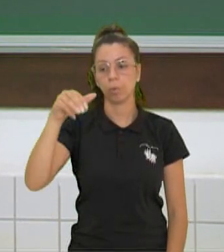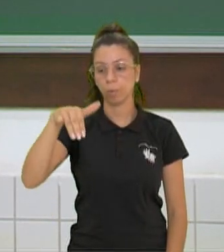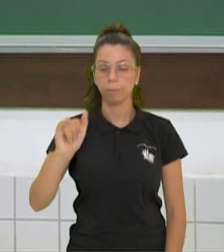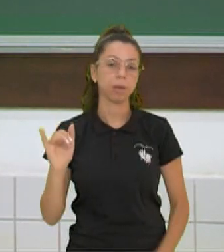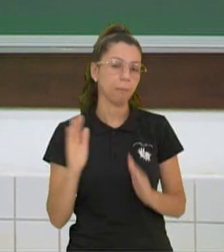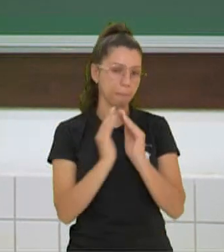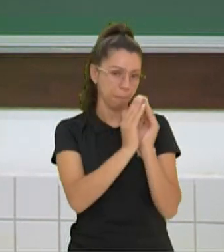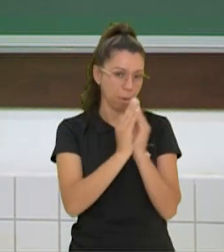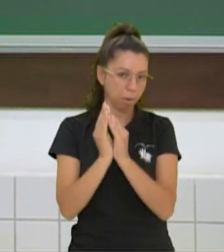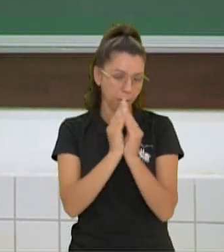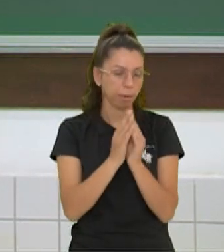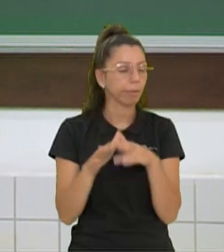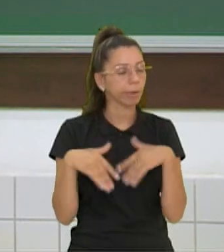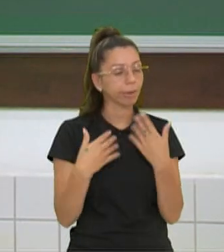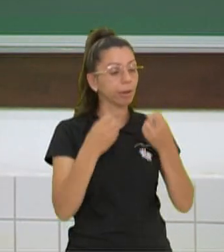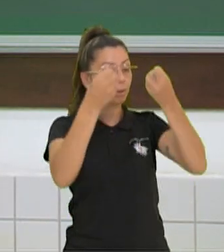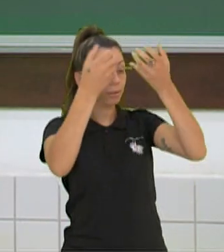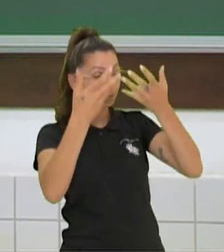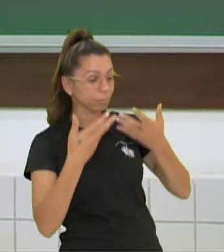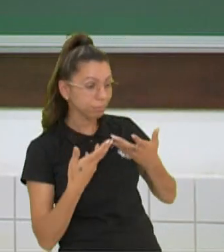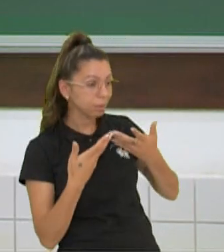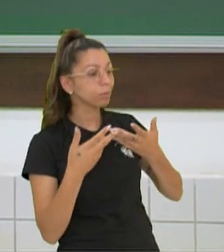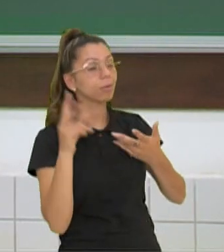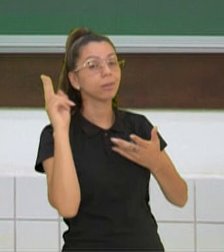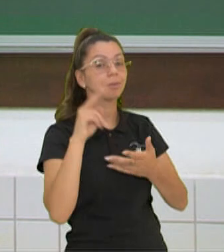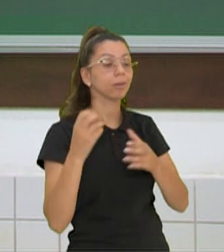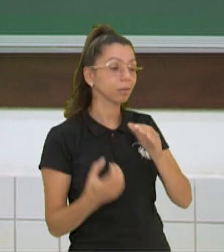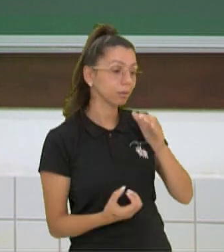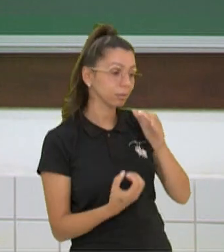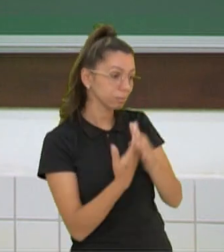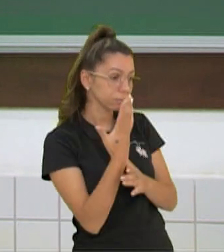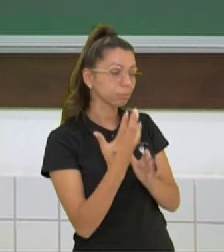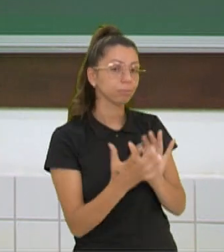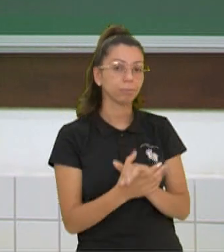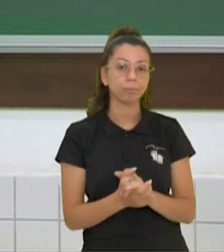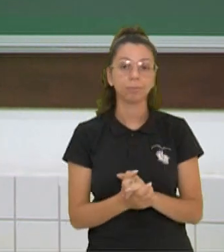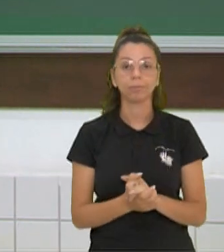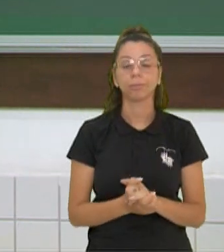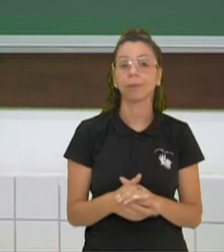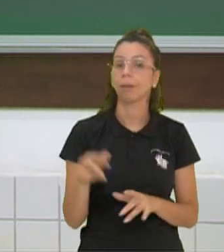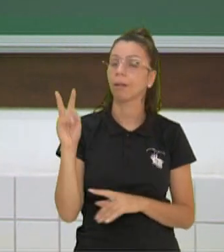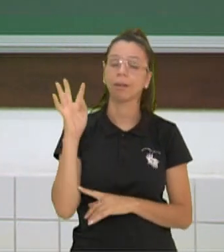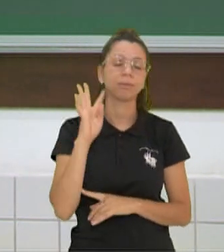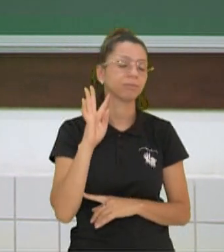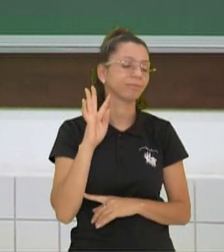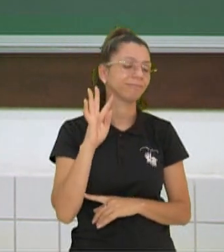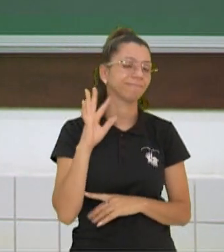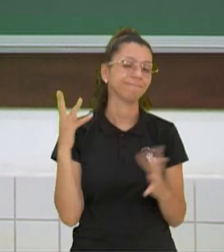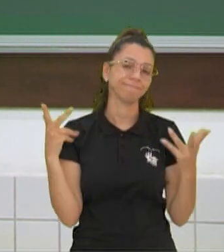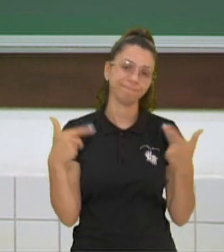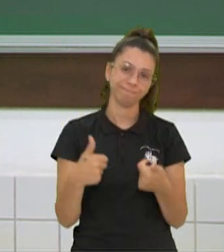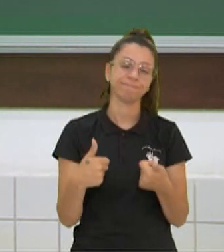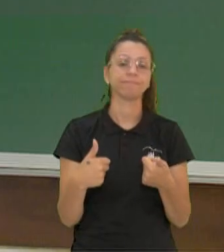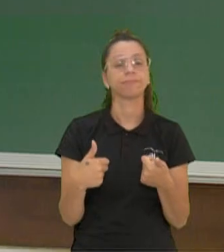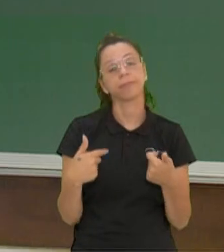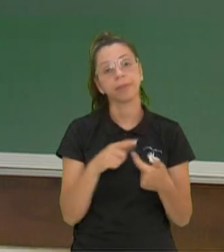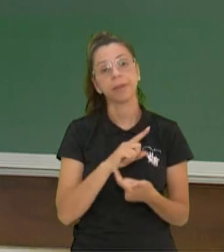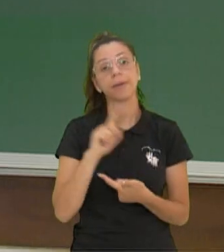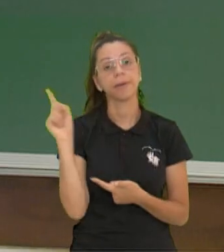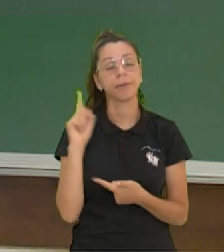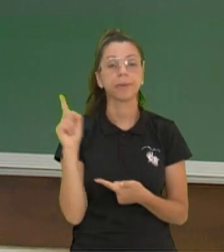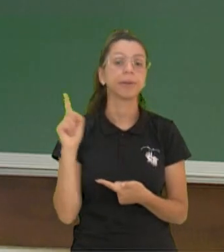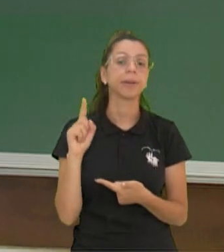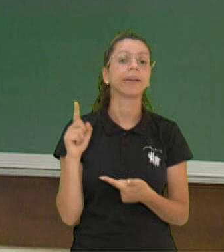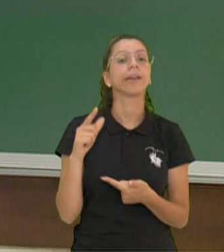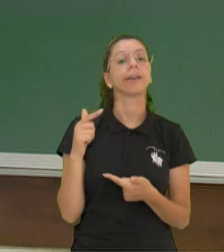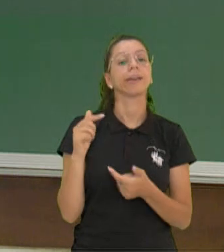com a Lena Martins e ela me contou a história da criação da Abayumi, que é linda, gente. Então, ela, através, né, do